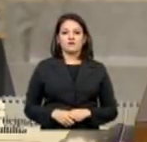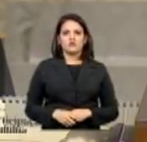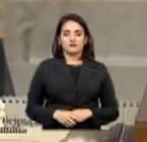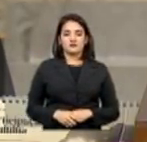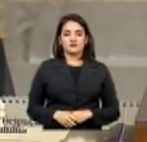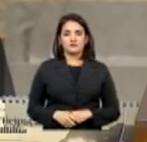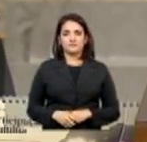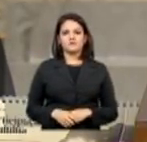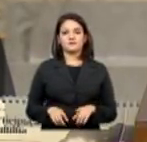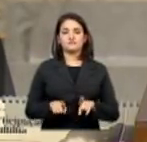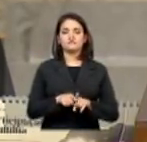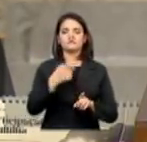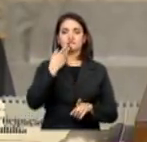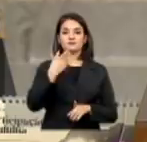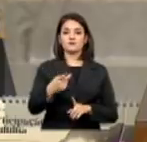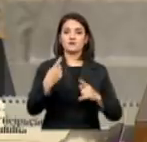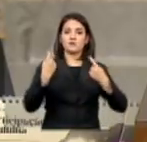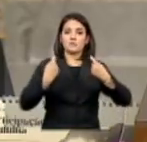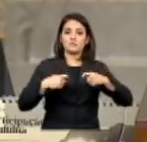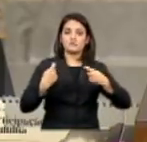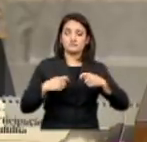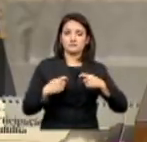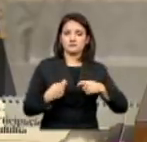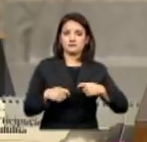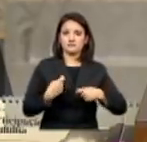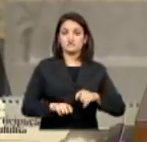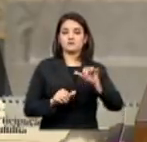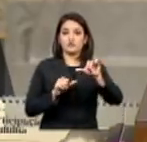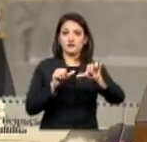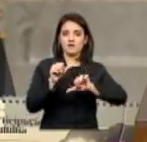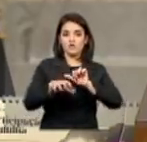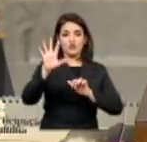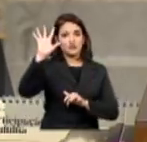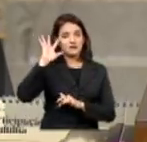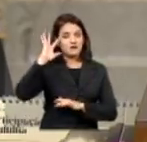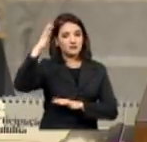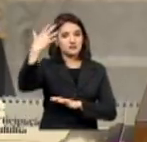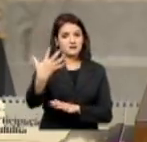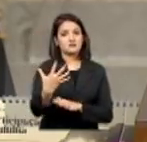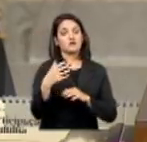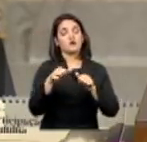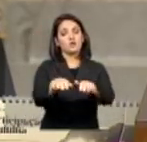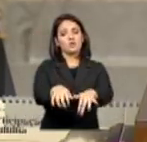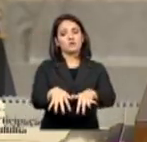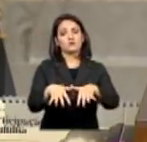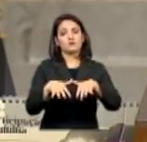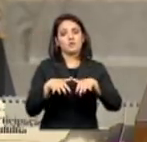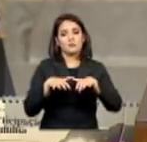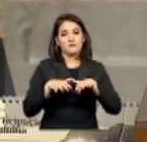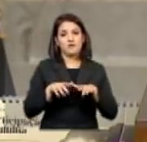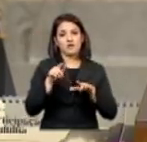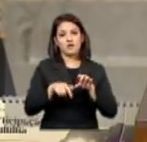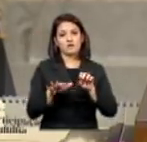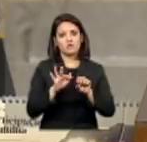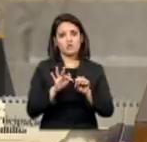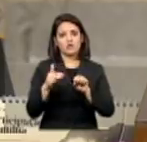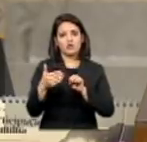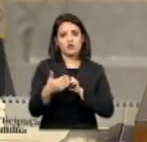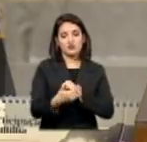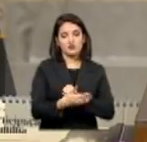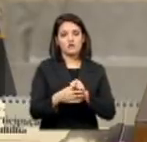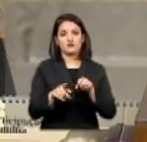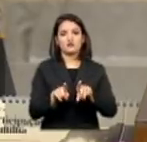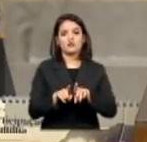tonicidade de modulação de efeitos de eventual decisão do pleno deste excelso pretório em sentido contrário